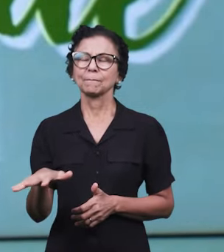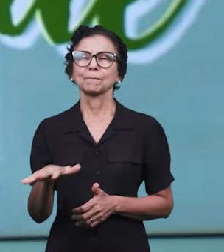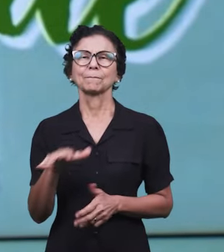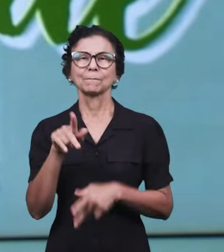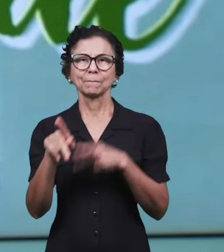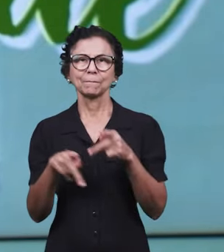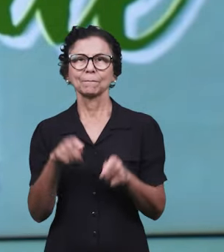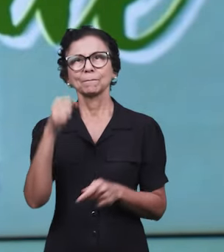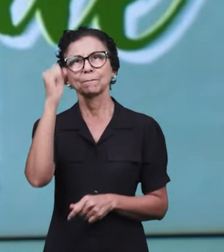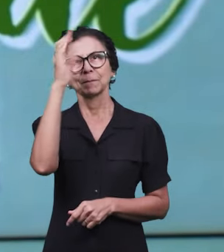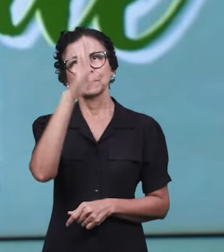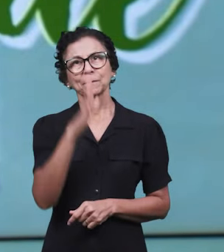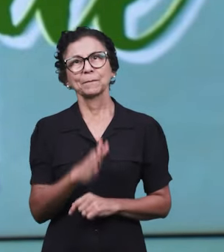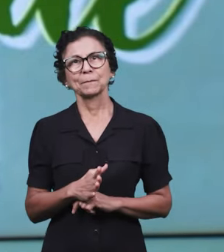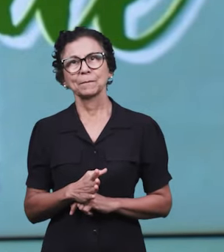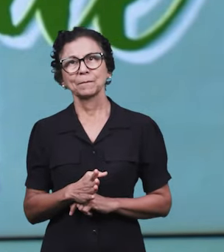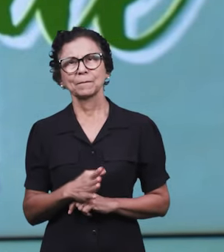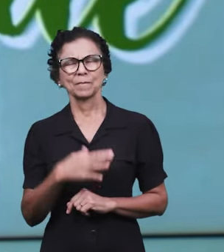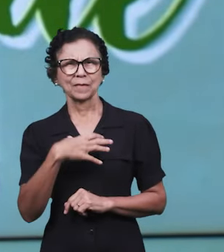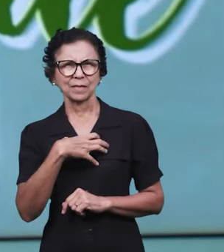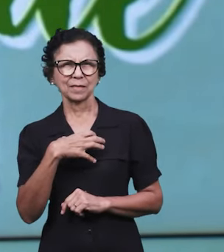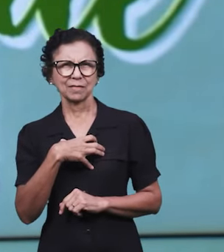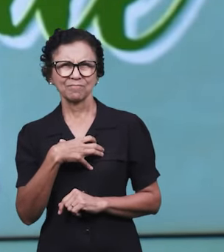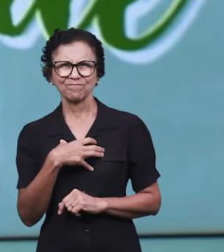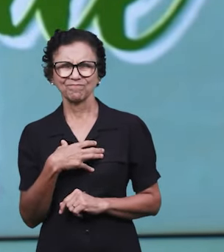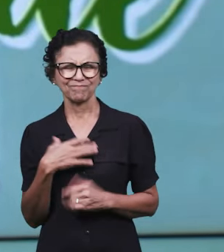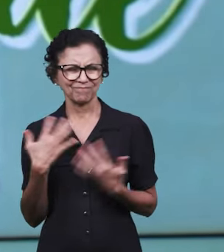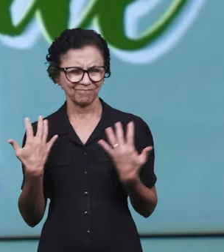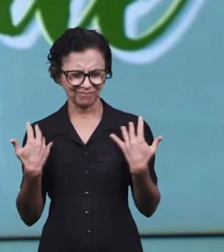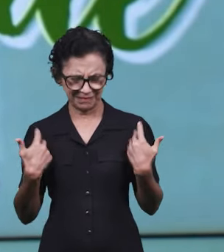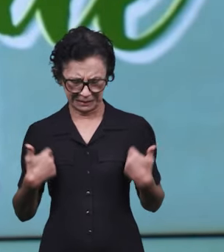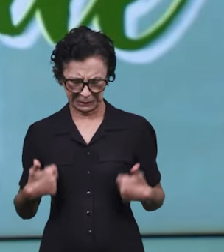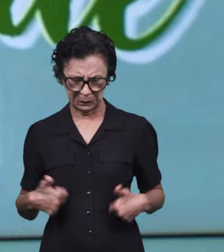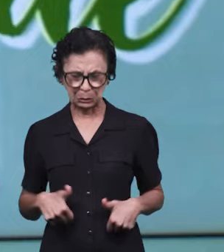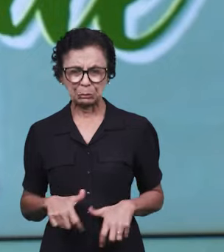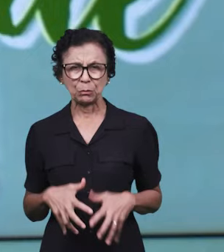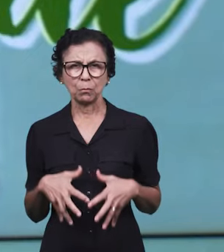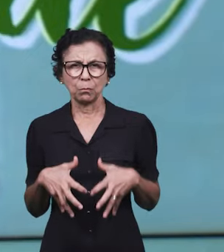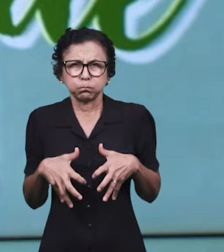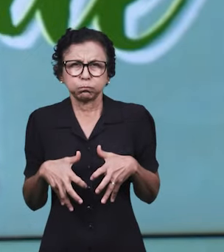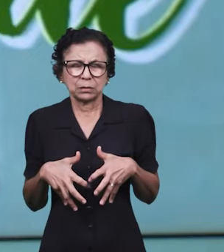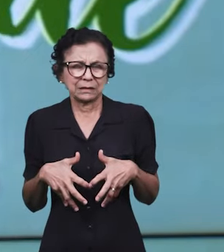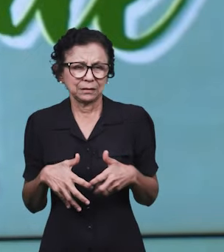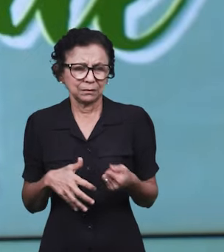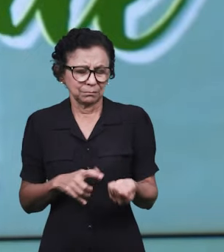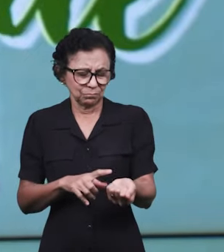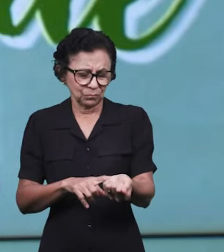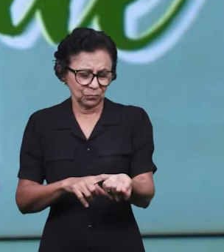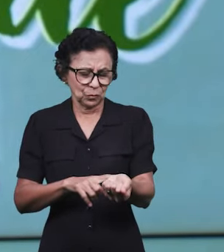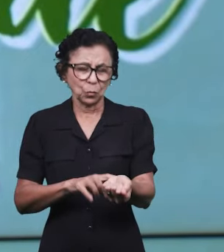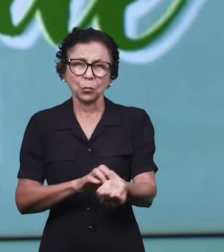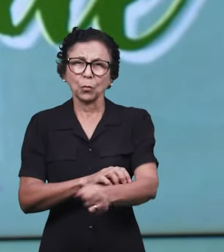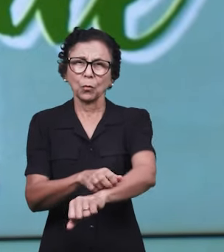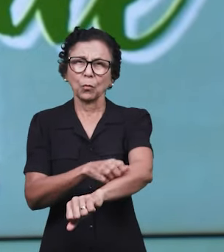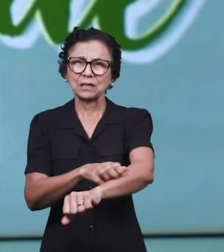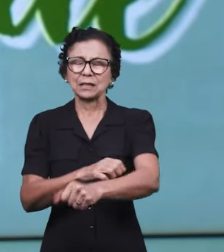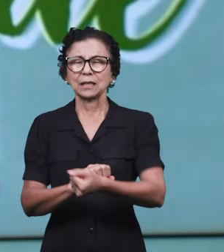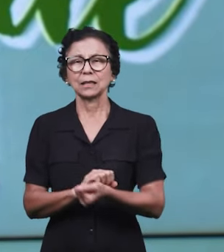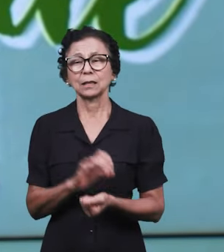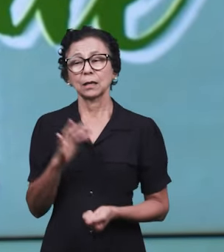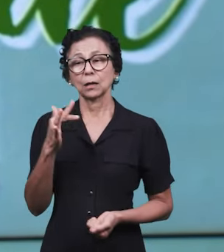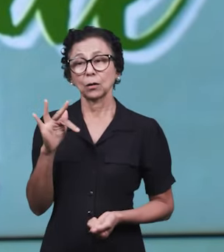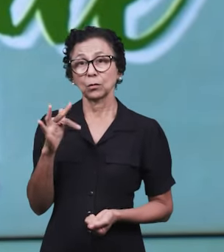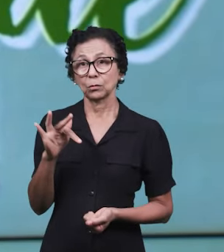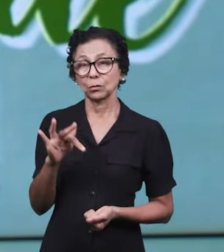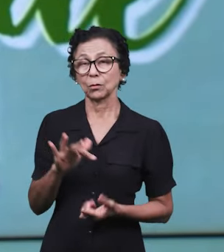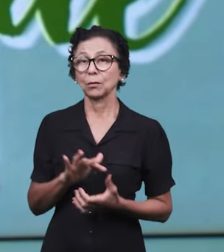Então, se você sente, né, esse desconforto constantemente, há uma possibilidade que apresente esse quadro. Então,